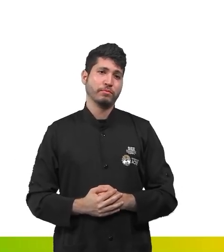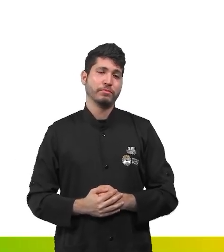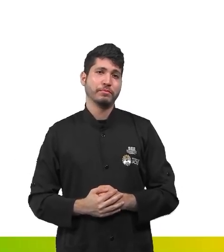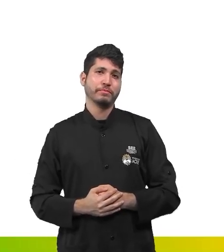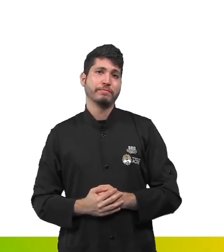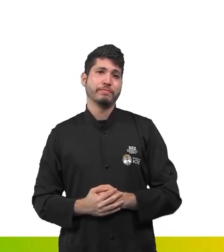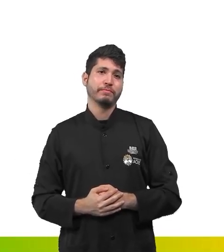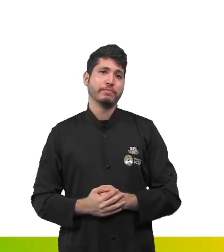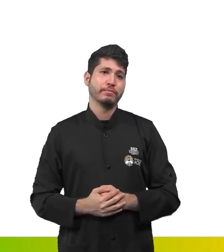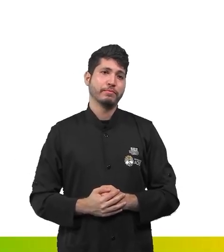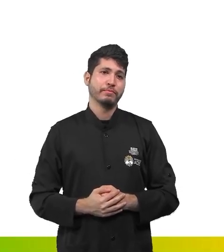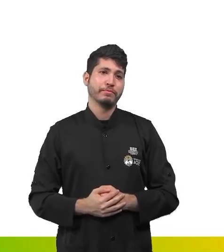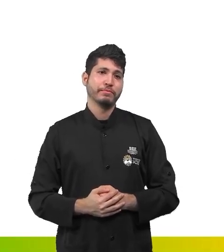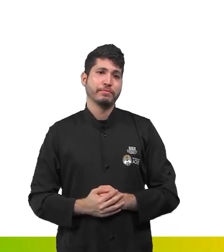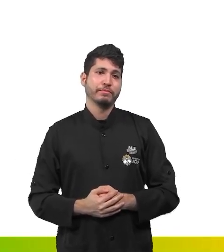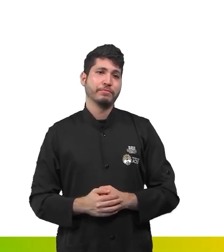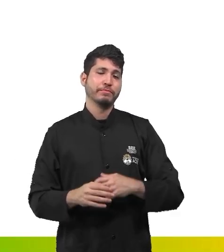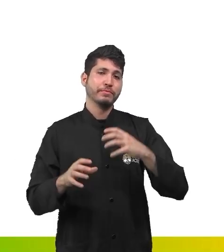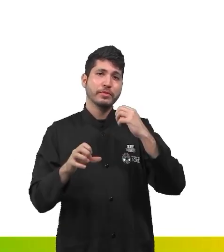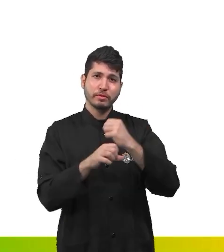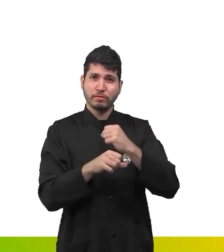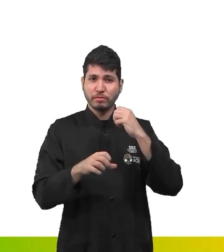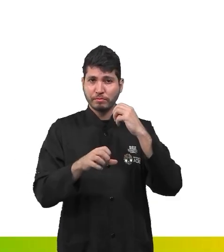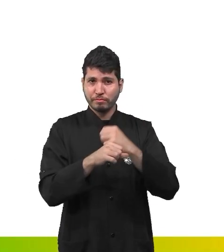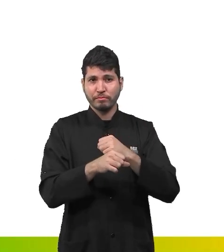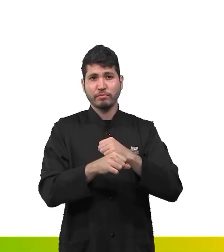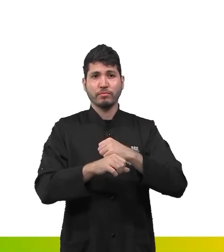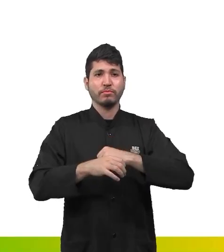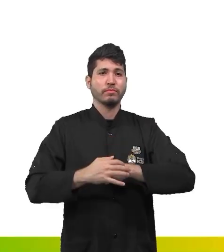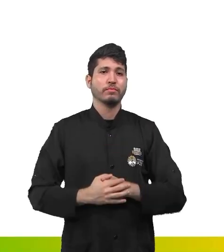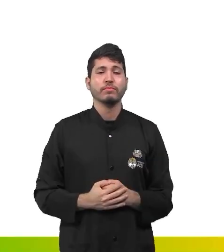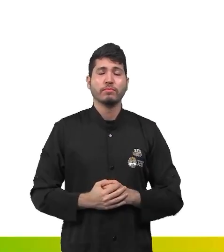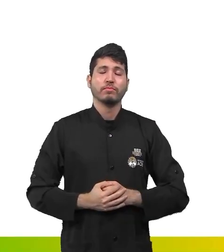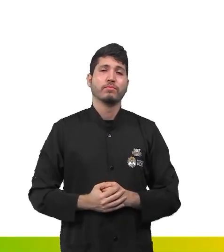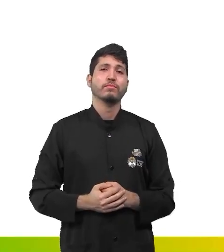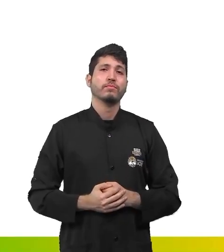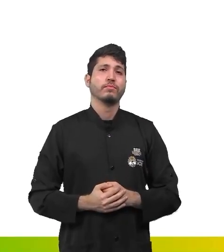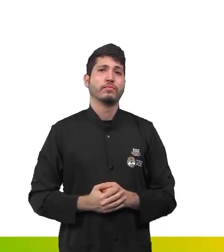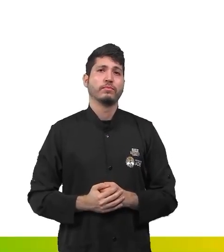32, x é igual a